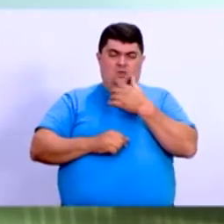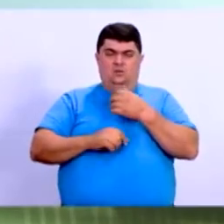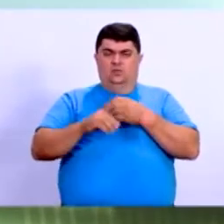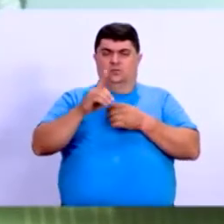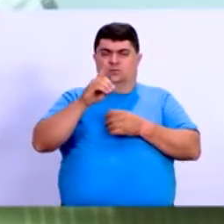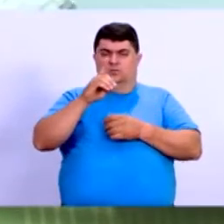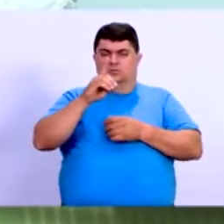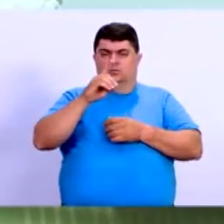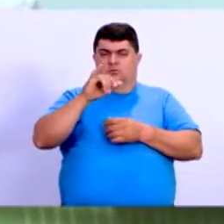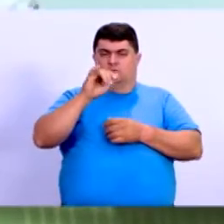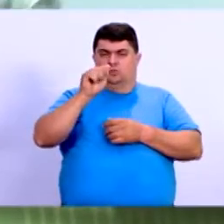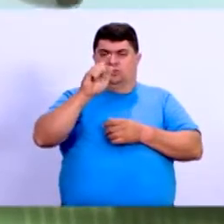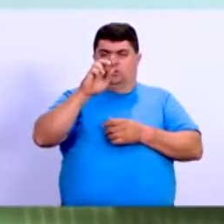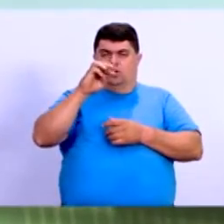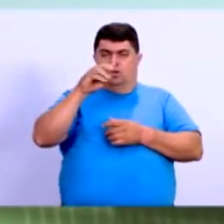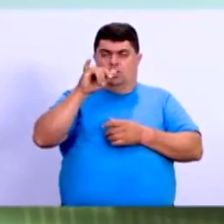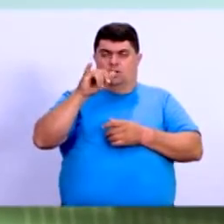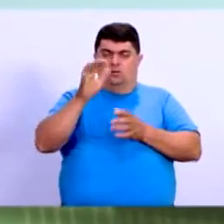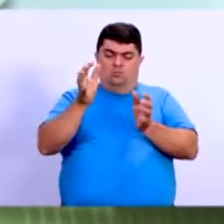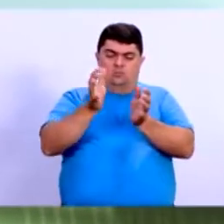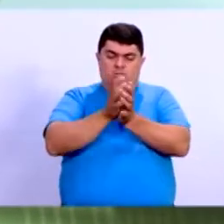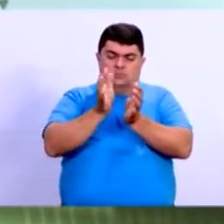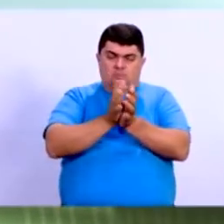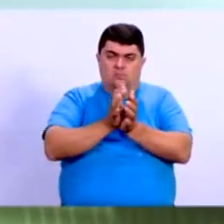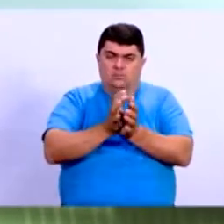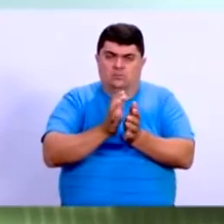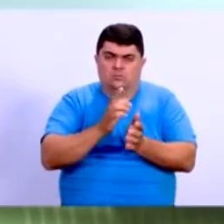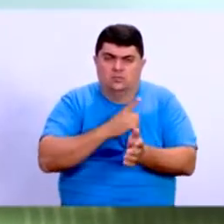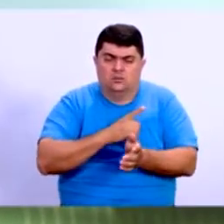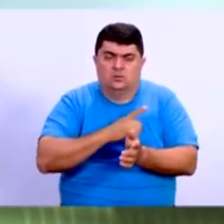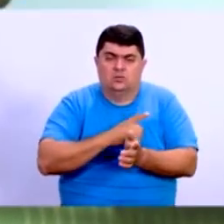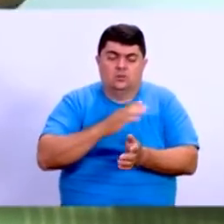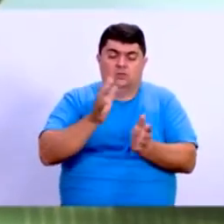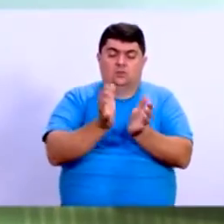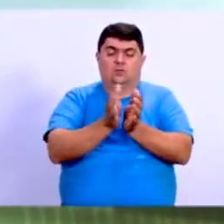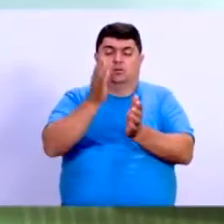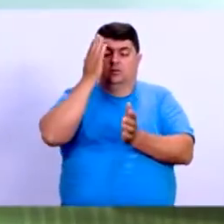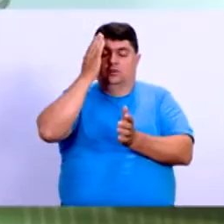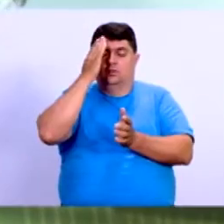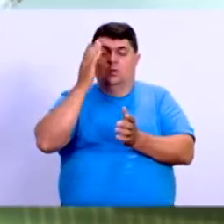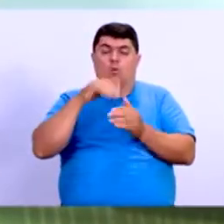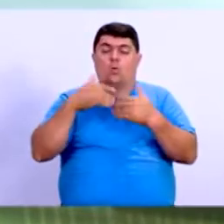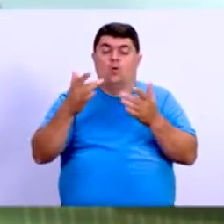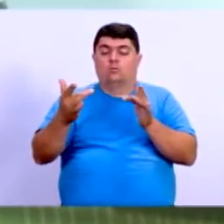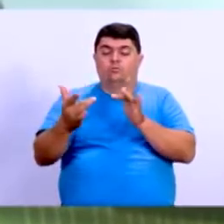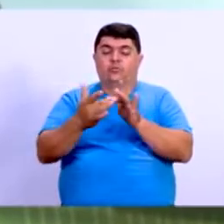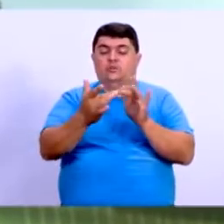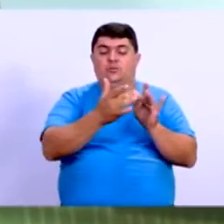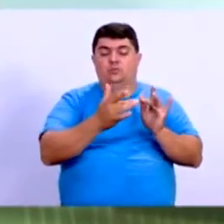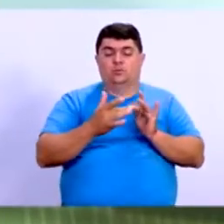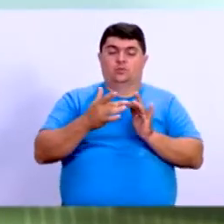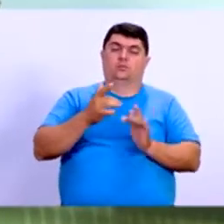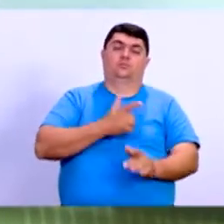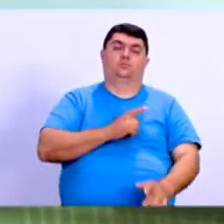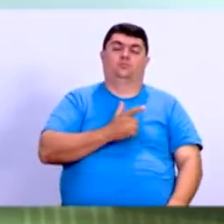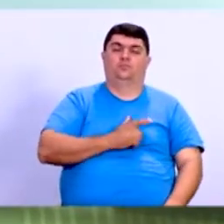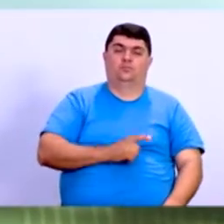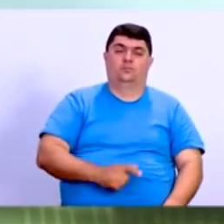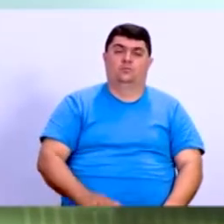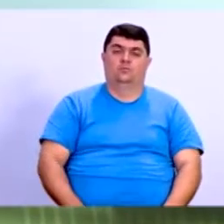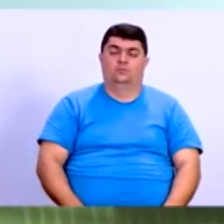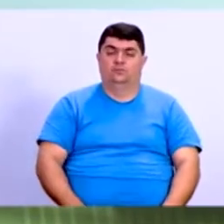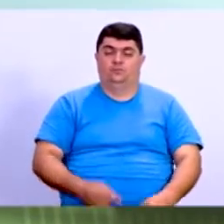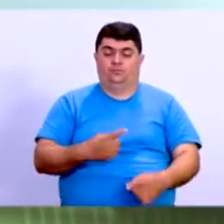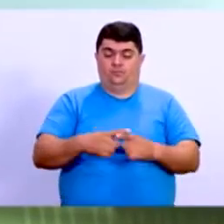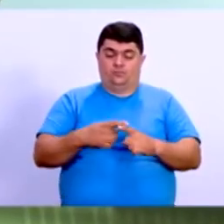classes, o que vai acontecer ali é que, após eu descobrir as classes, eu tenho que saber qual é a relação que existe entre elas, certo? Para